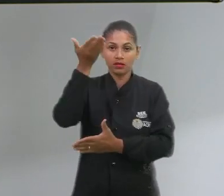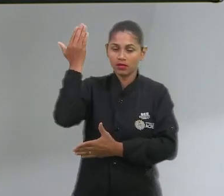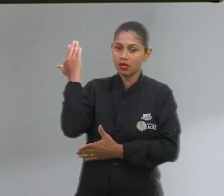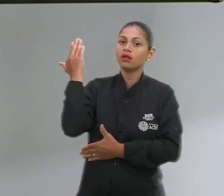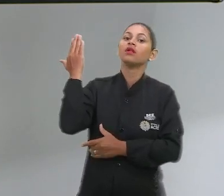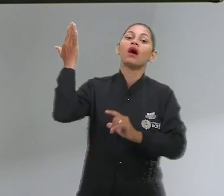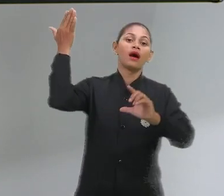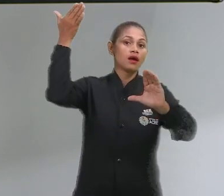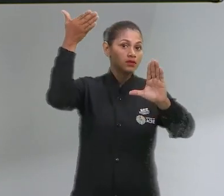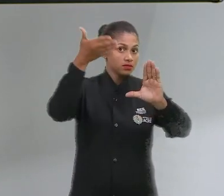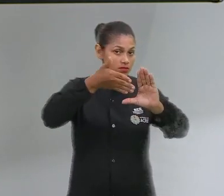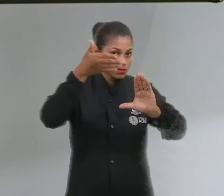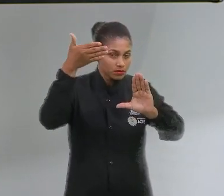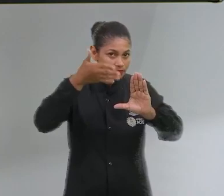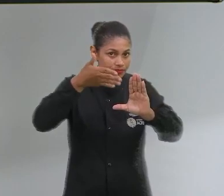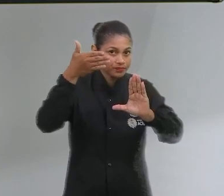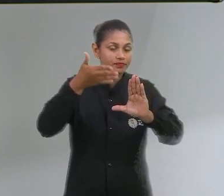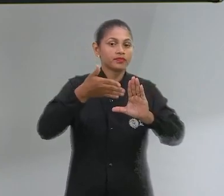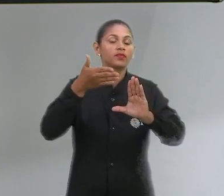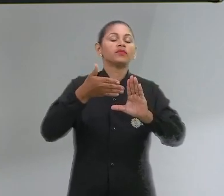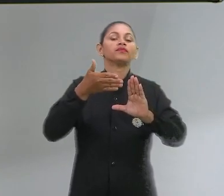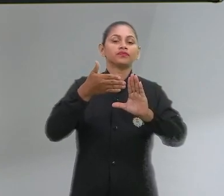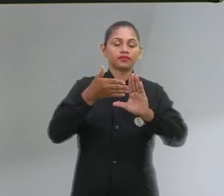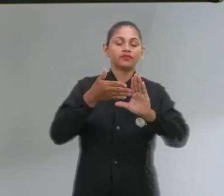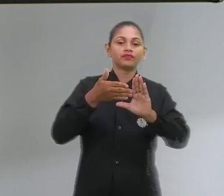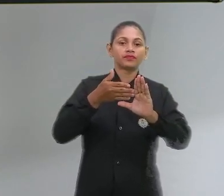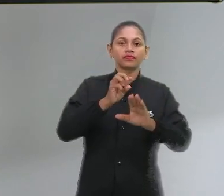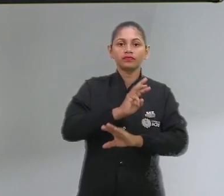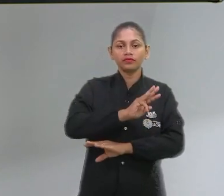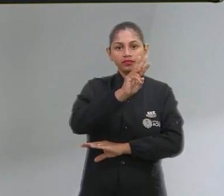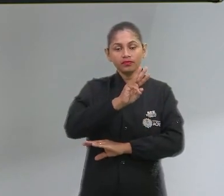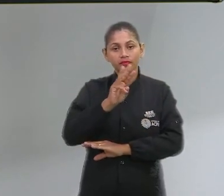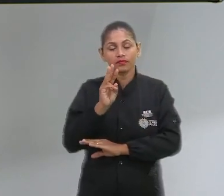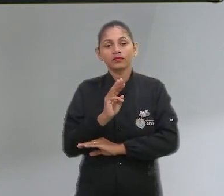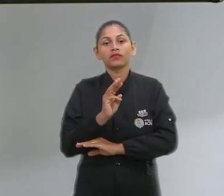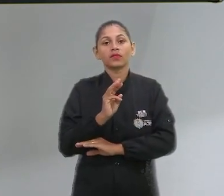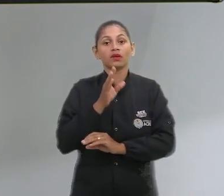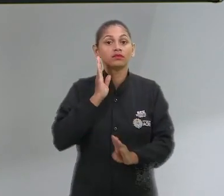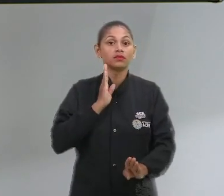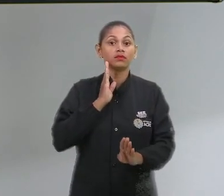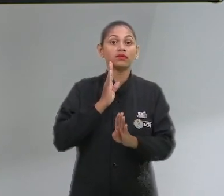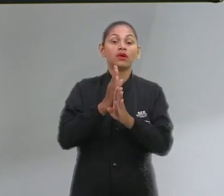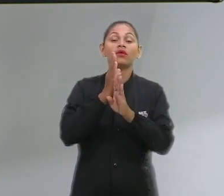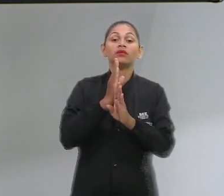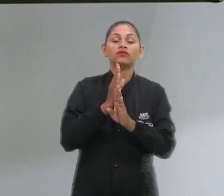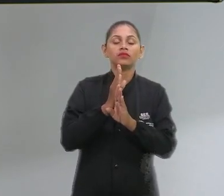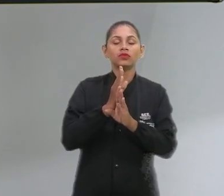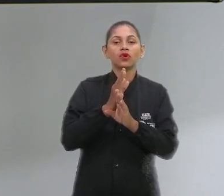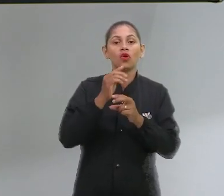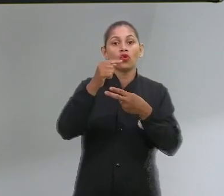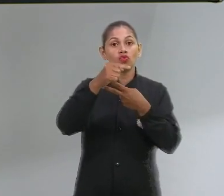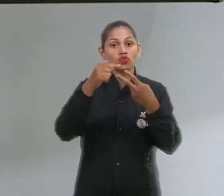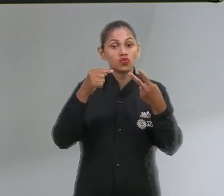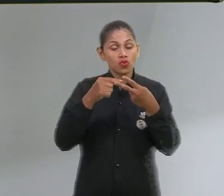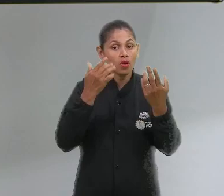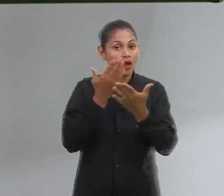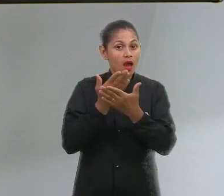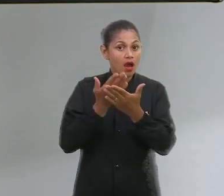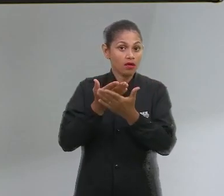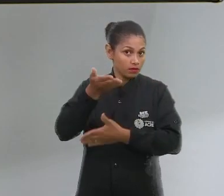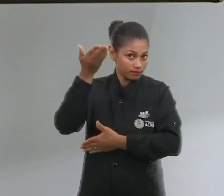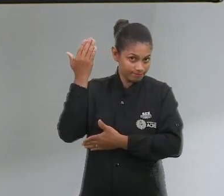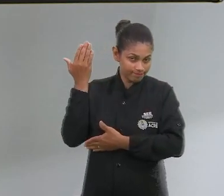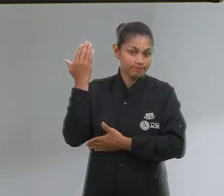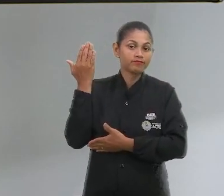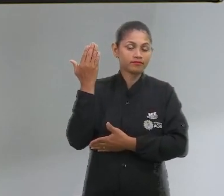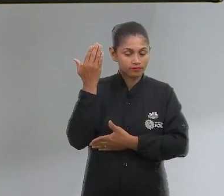plataforma, a plataforma virtual, nosso ambiente Ava. Lá você vai encontrar as duas aulas iniciais que nós falamos um